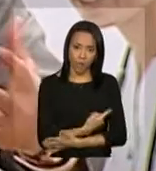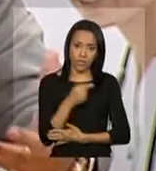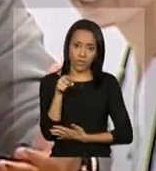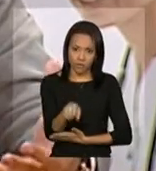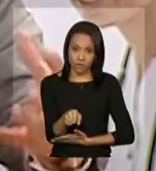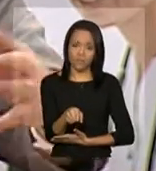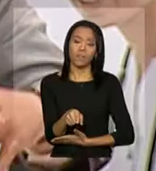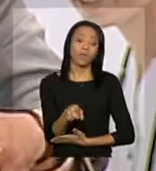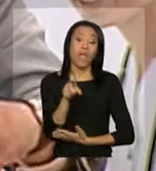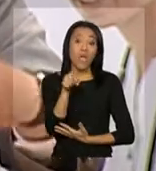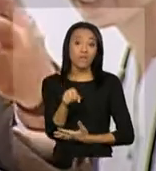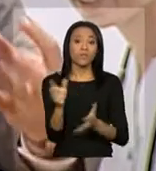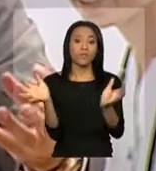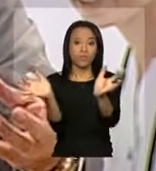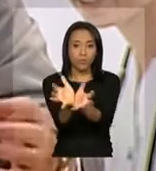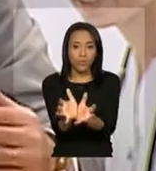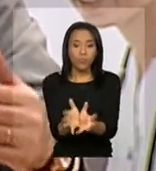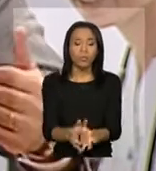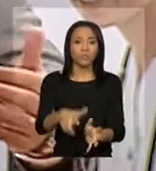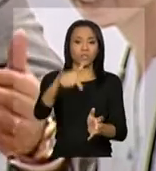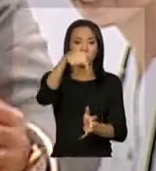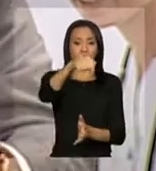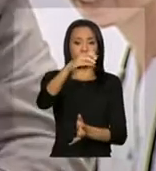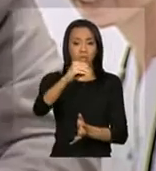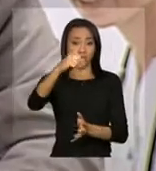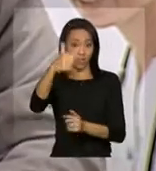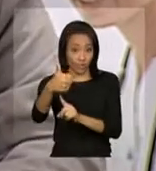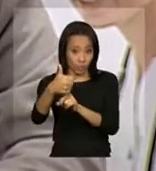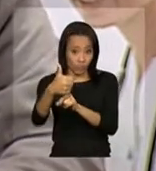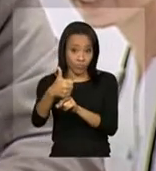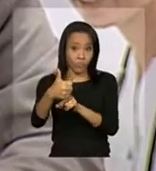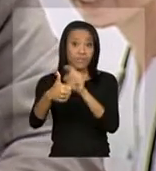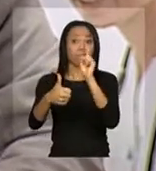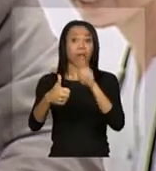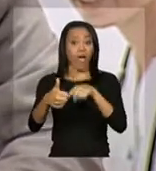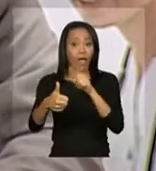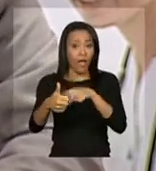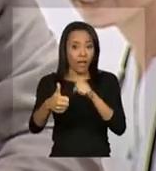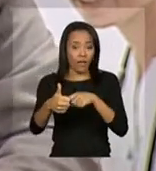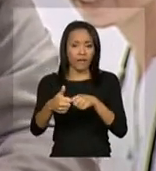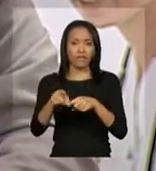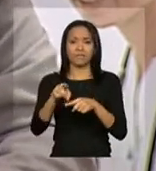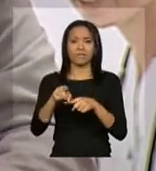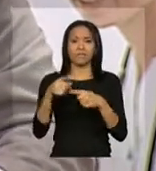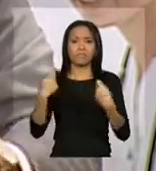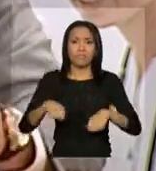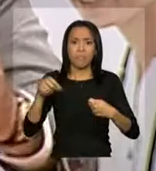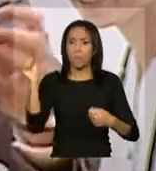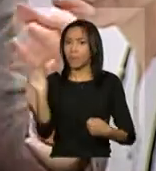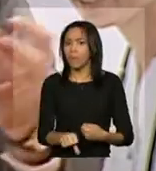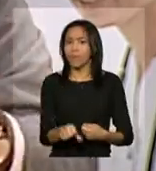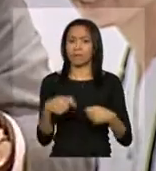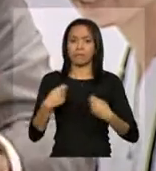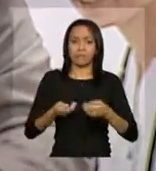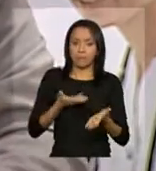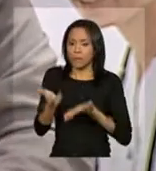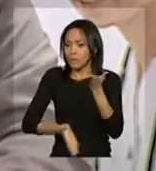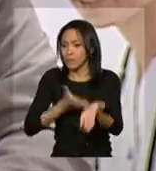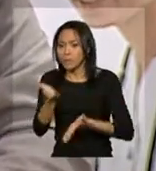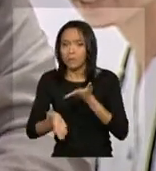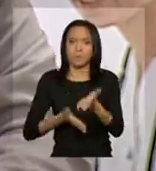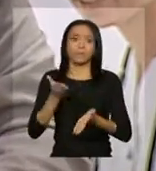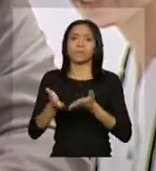grupo esse grupo desse 701 que tá numa situação de indicador sanitário pior do que o conjunto da média dos